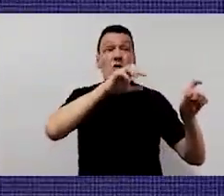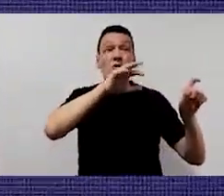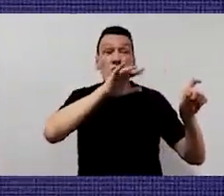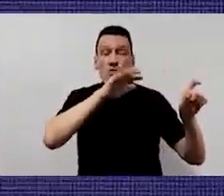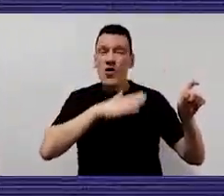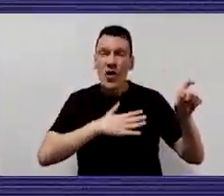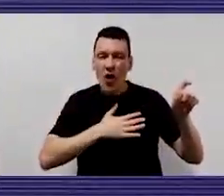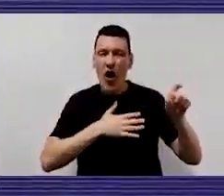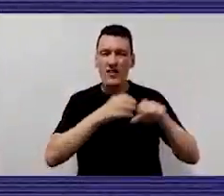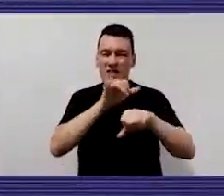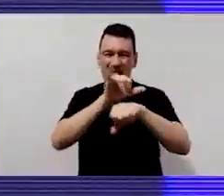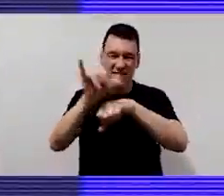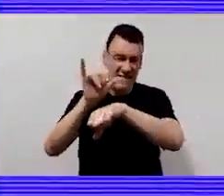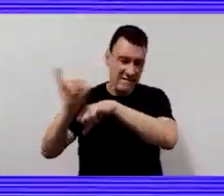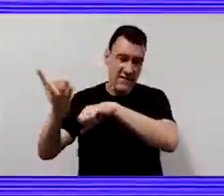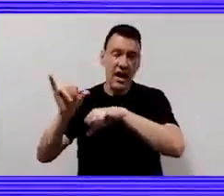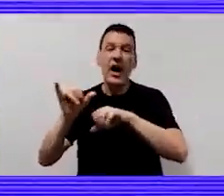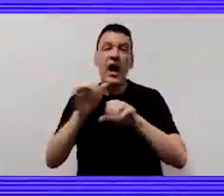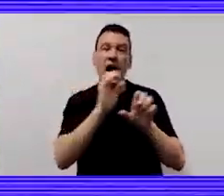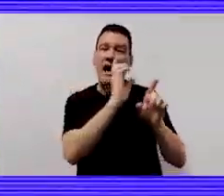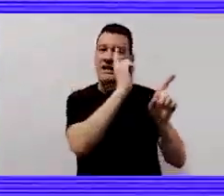processos de autenticação e prevenção à fraude.